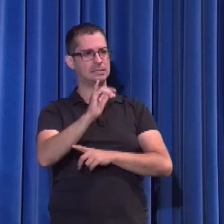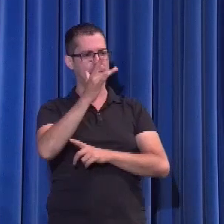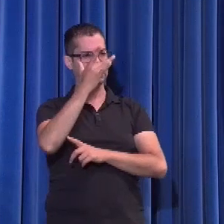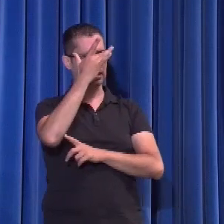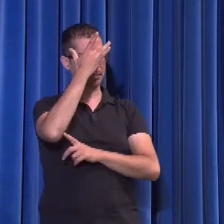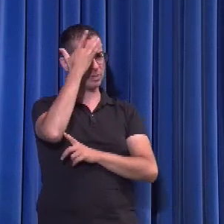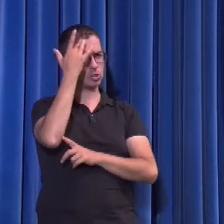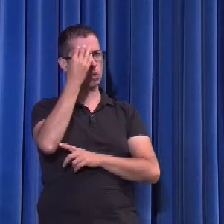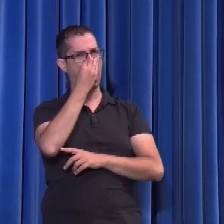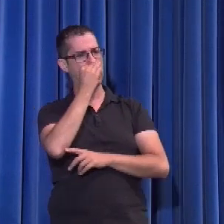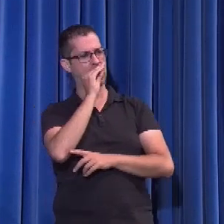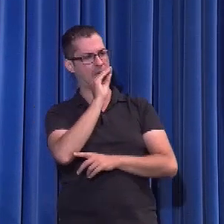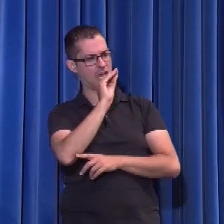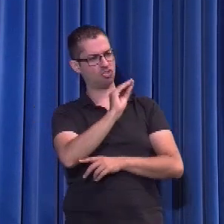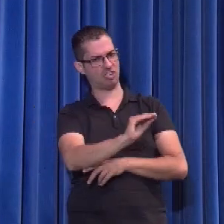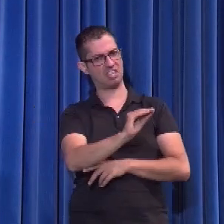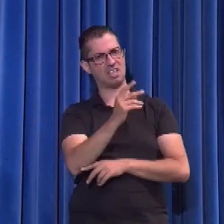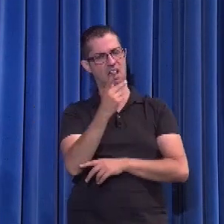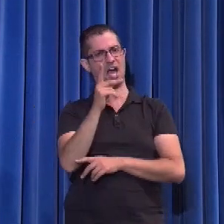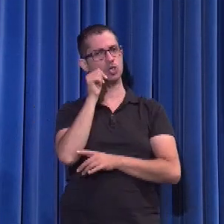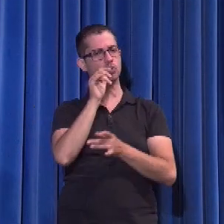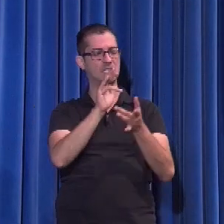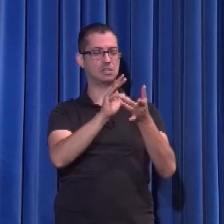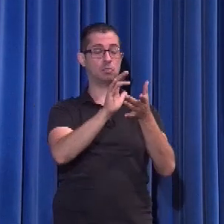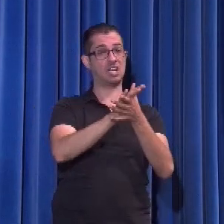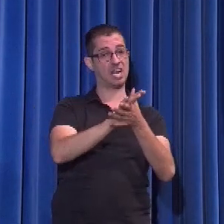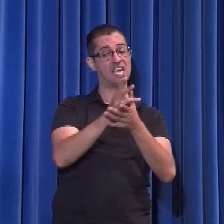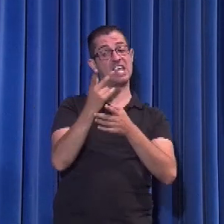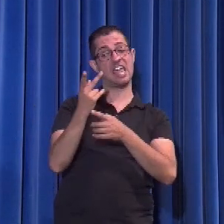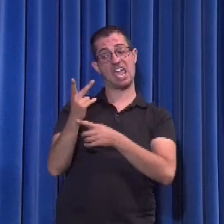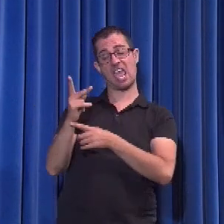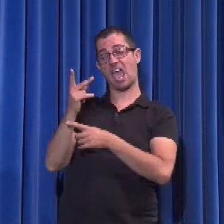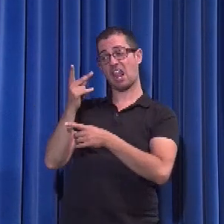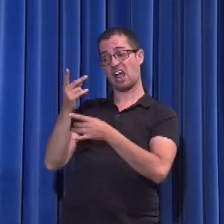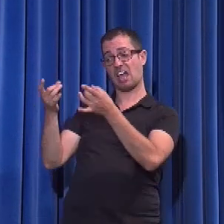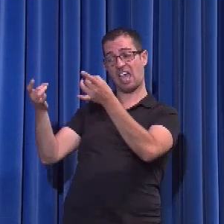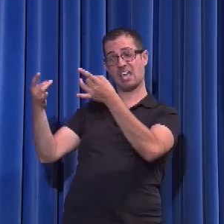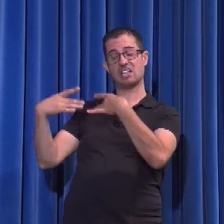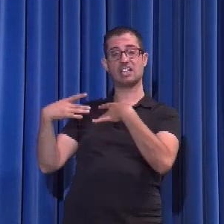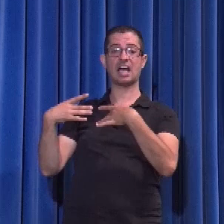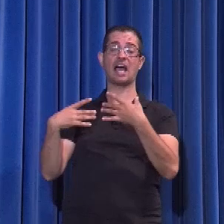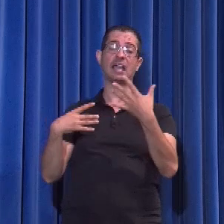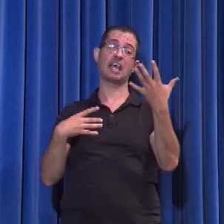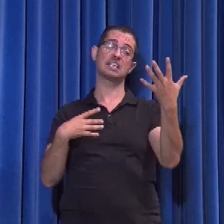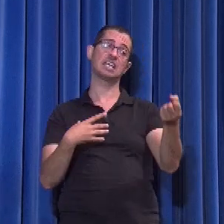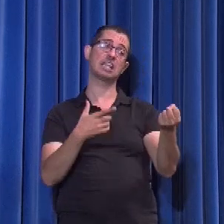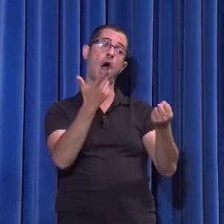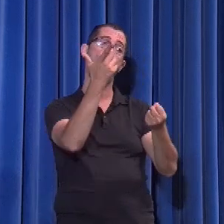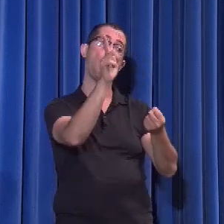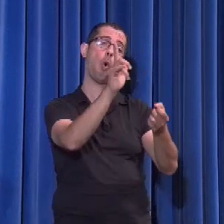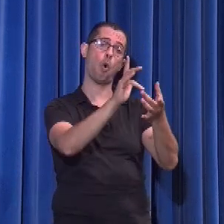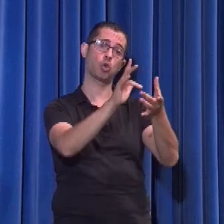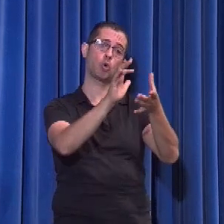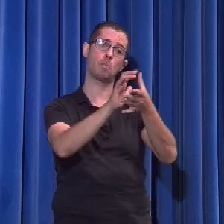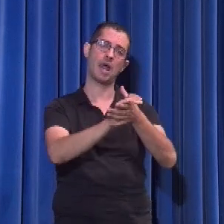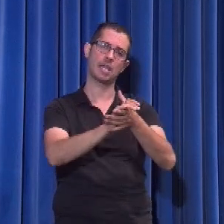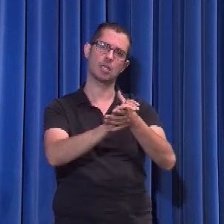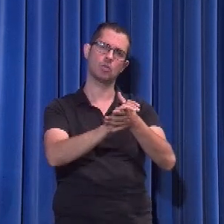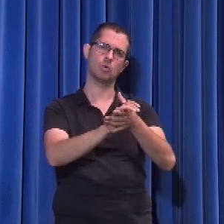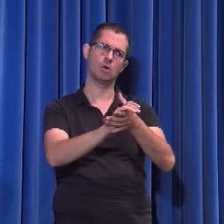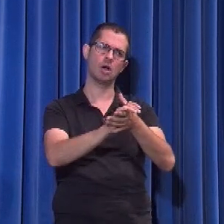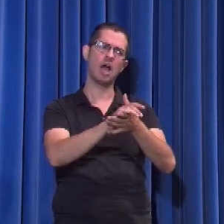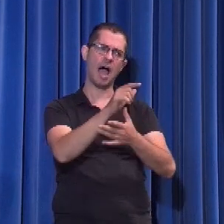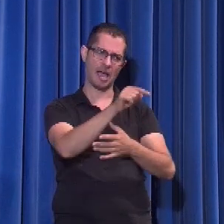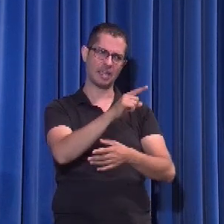mulher, e ela o deixar e tomar outro marido, porventura, aquele tornará